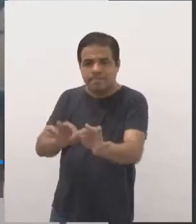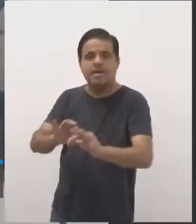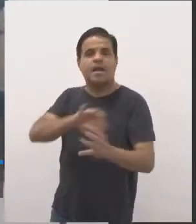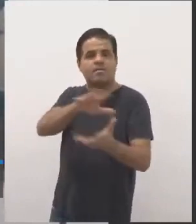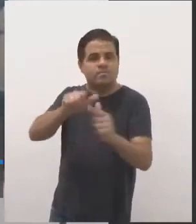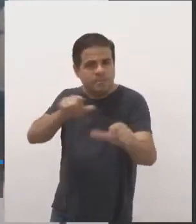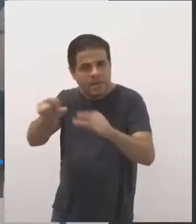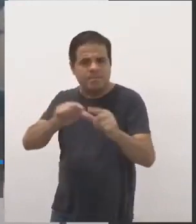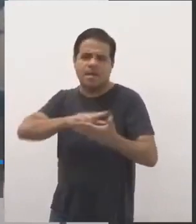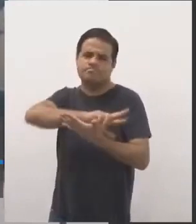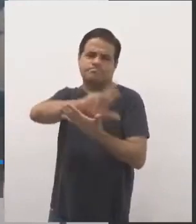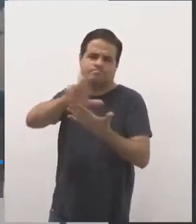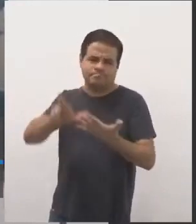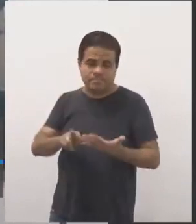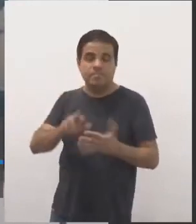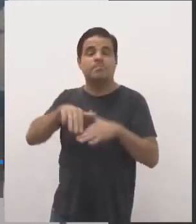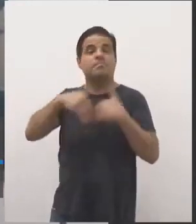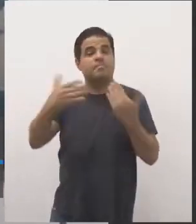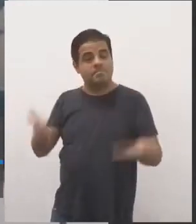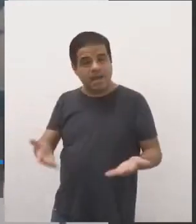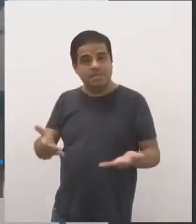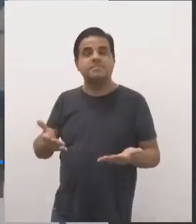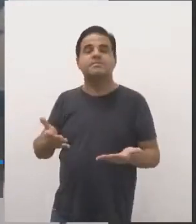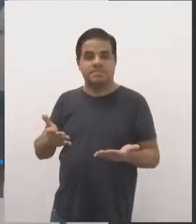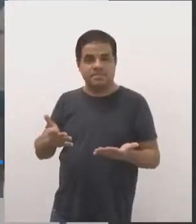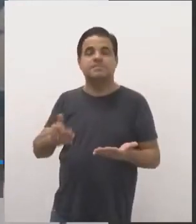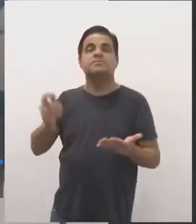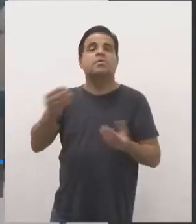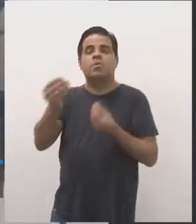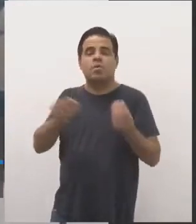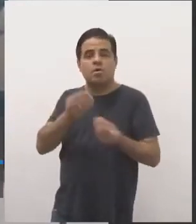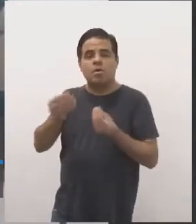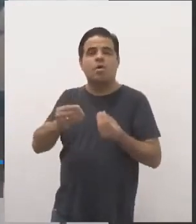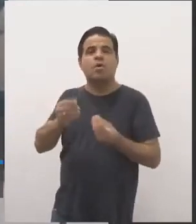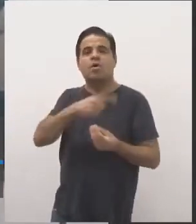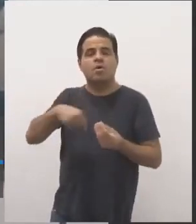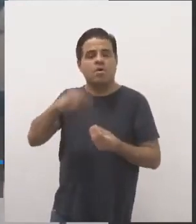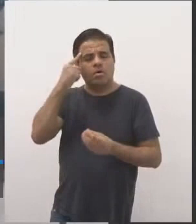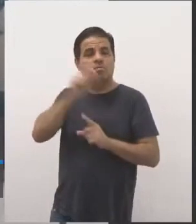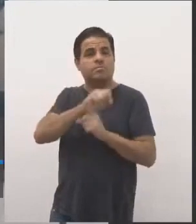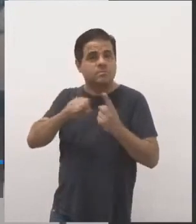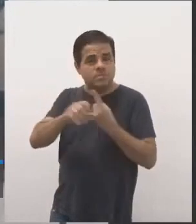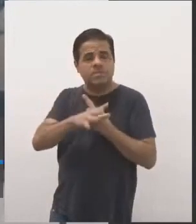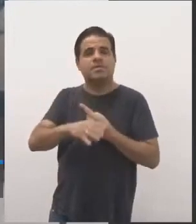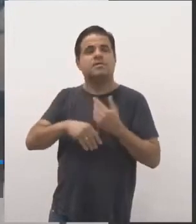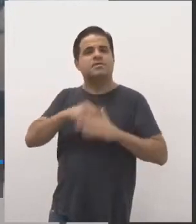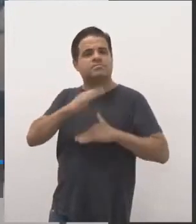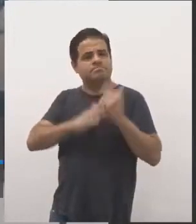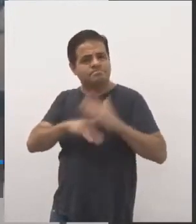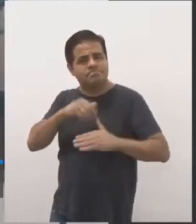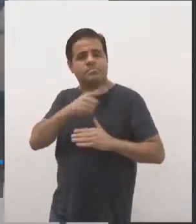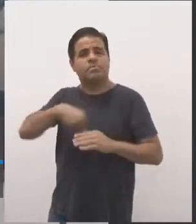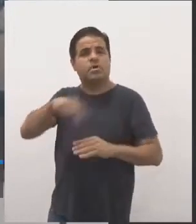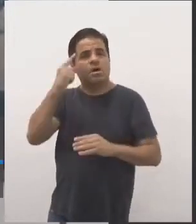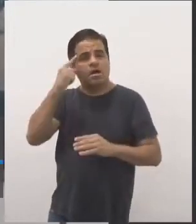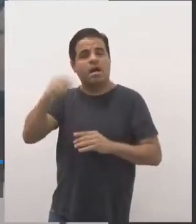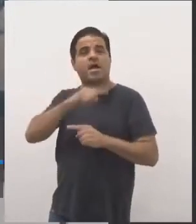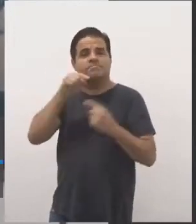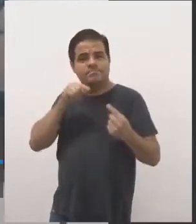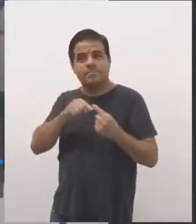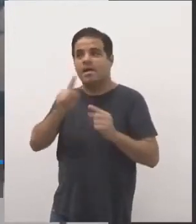da vida, enfim. Porém, como instituição social, dentro de uma rede protetiva, nosso papel